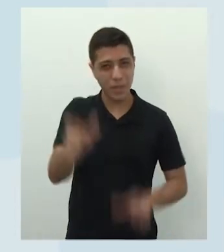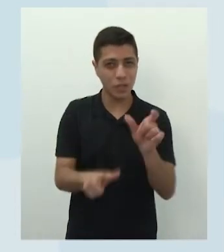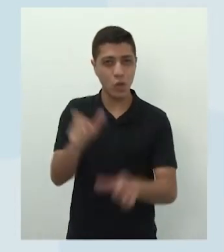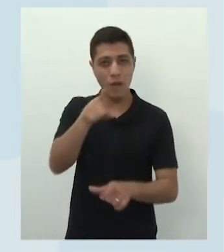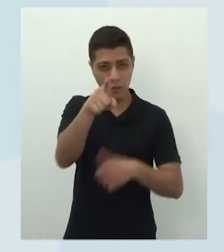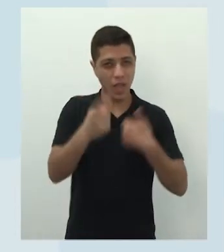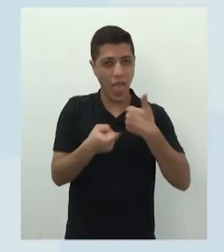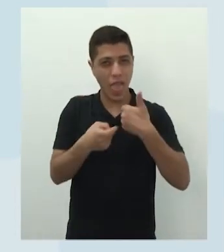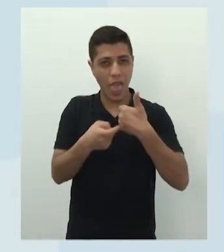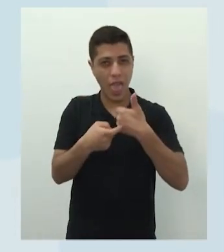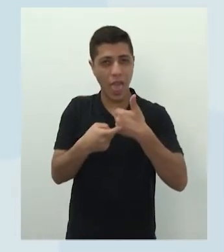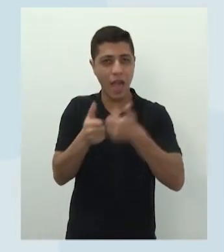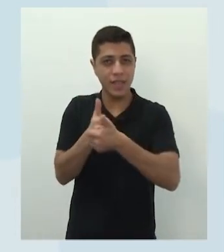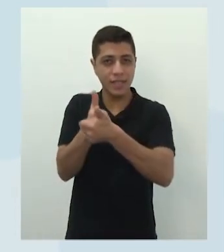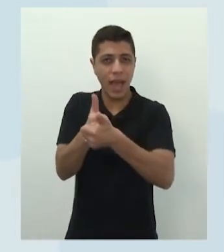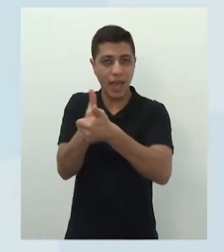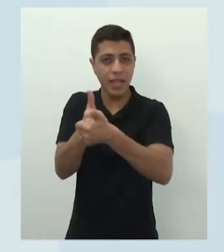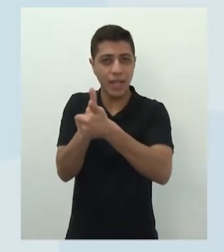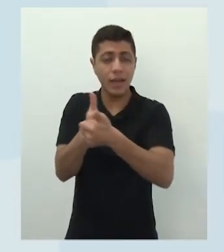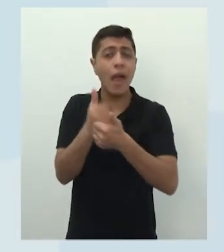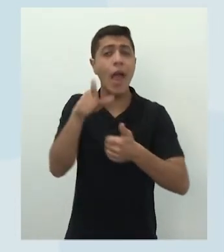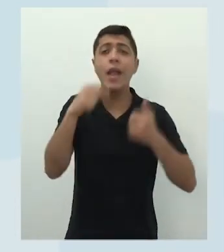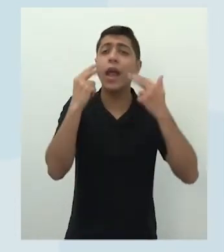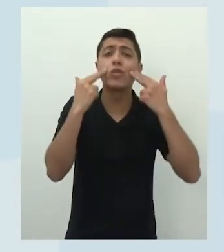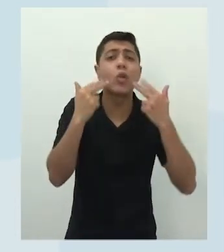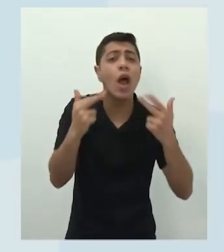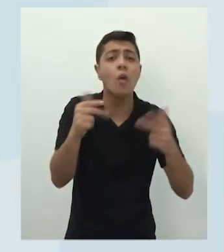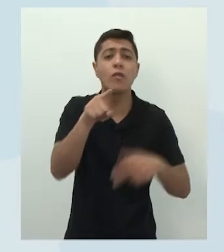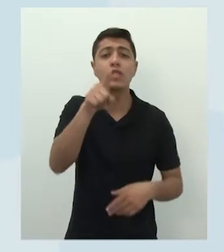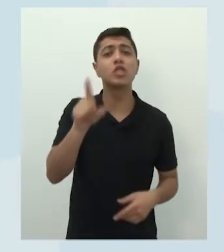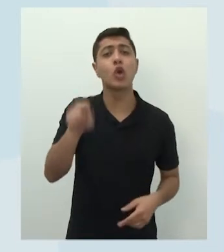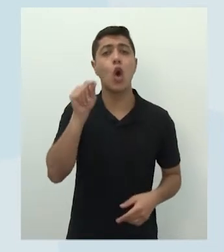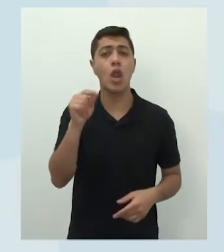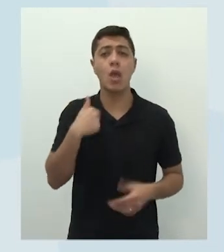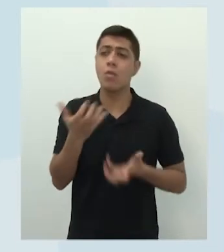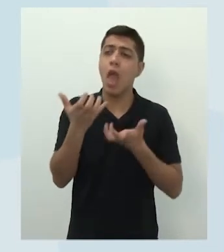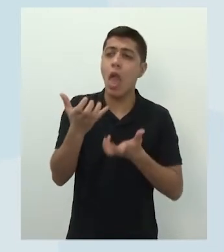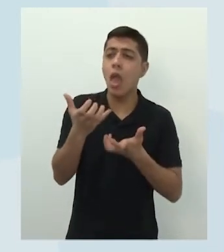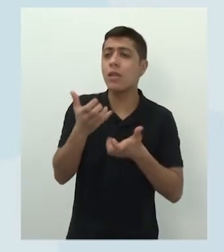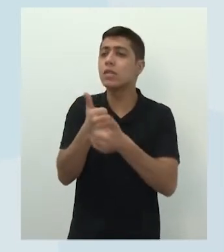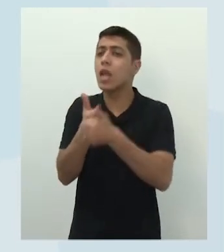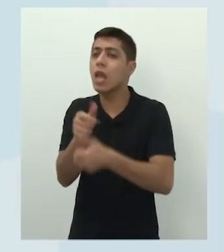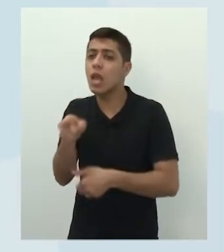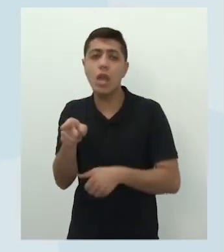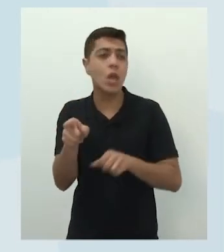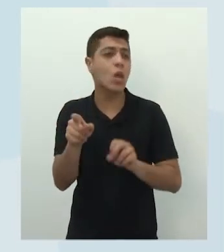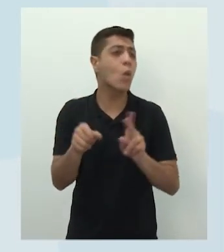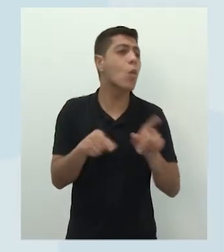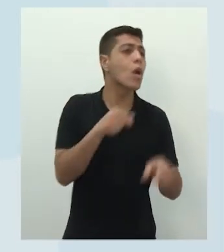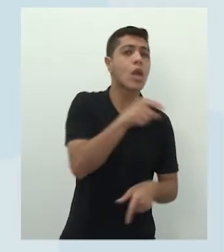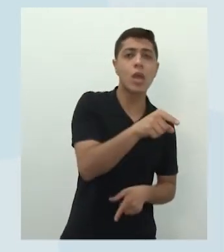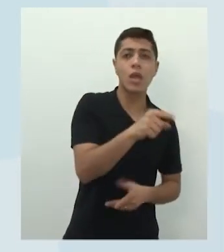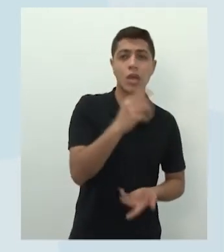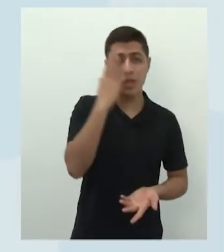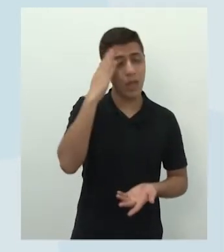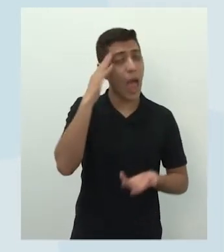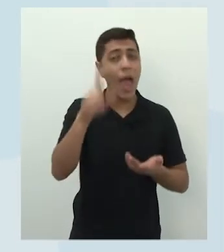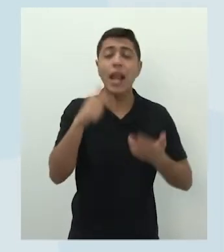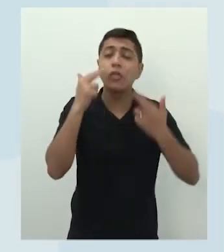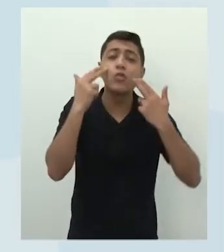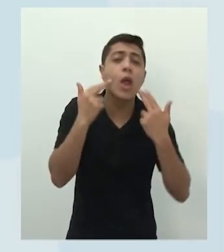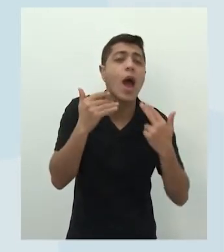interação, virar para tal pessoa e falar, você cuida disso, você cuida disso, você cuida disso. Isso é uma leitura moderna. Uma leitura